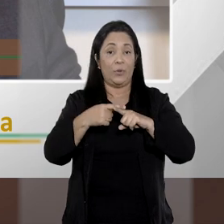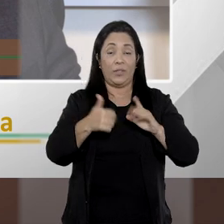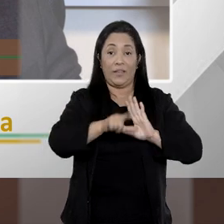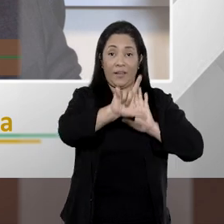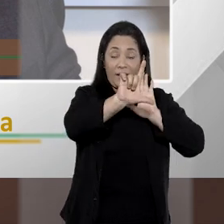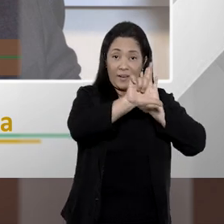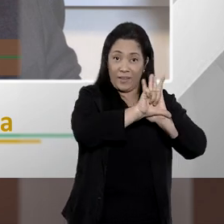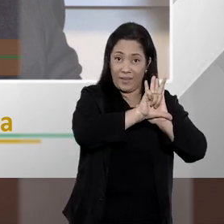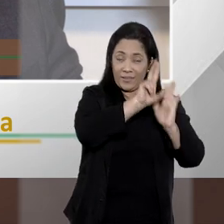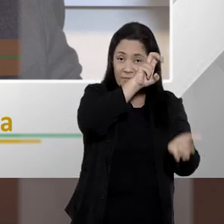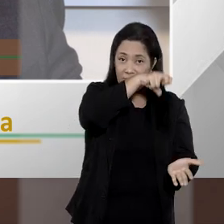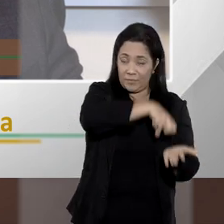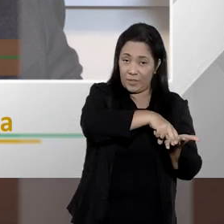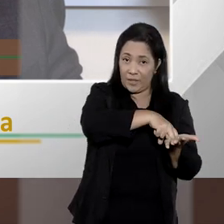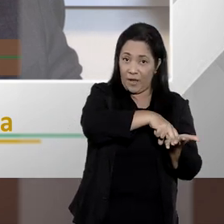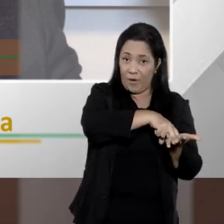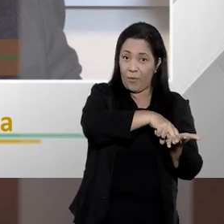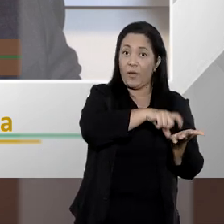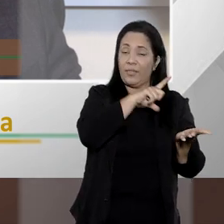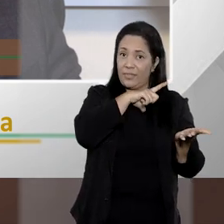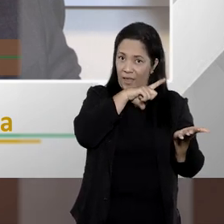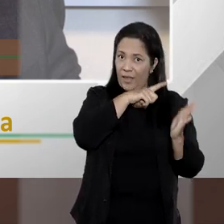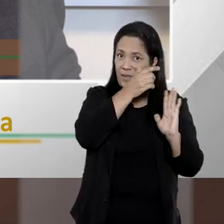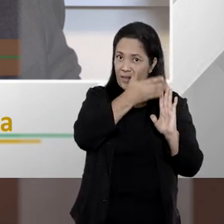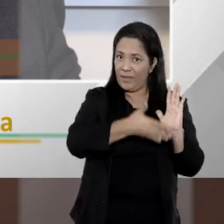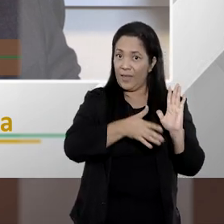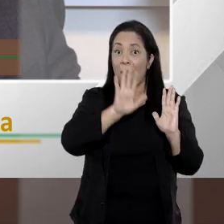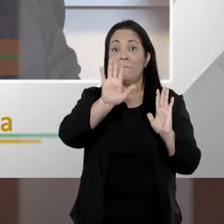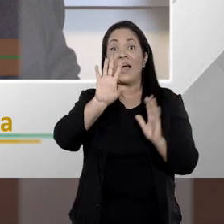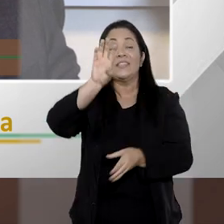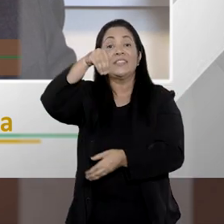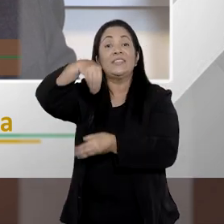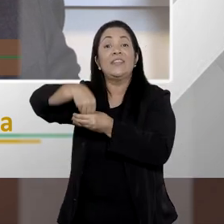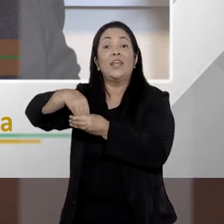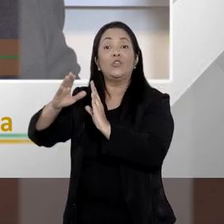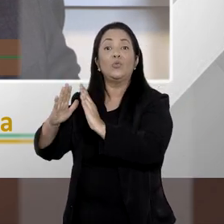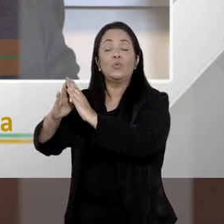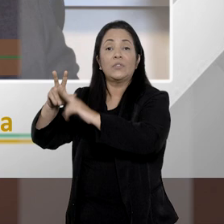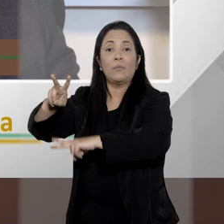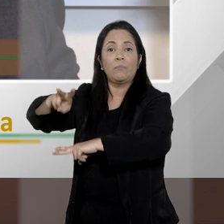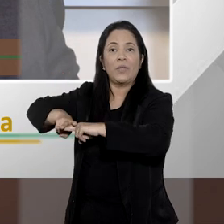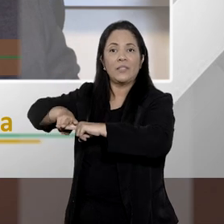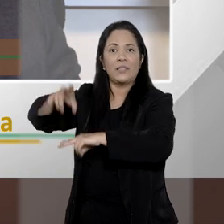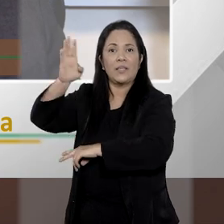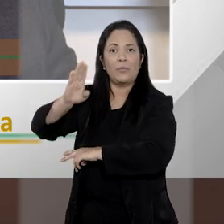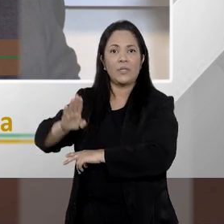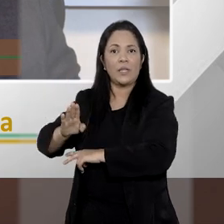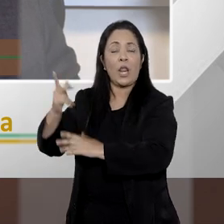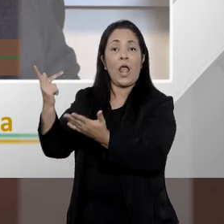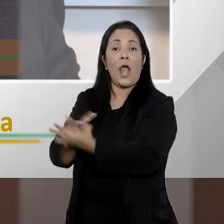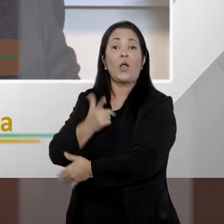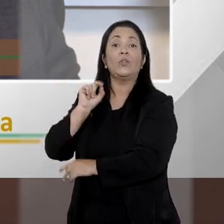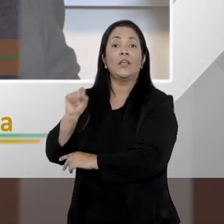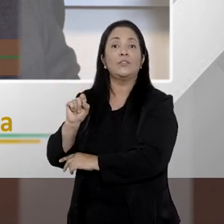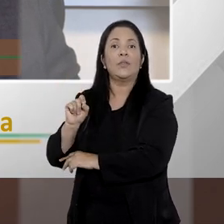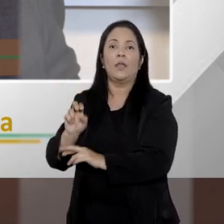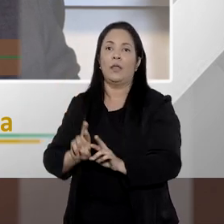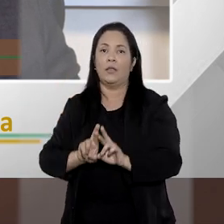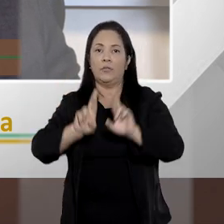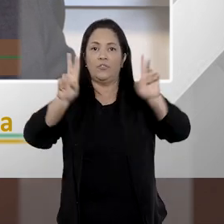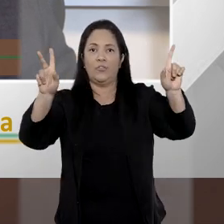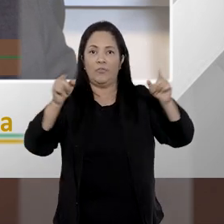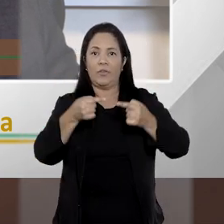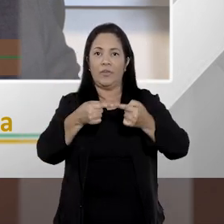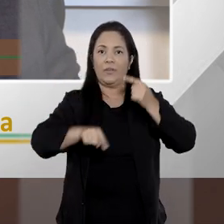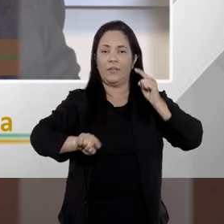de execução penal e a realidade que nós temos no sistema penitenciário brasileiro, que já fora reconhecido como sendo um sistema portador